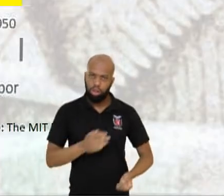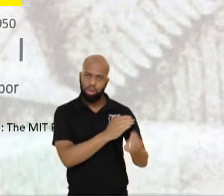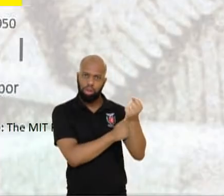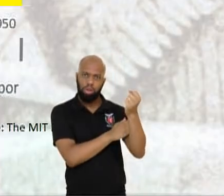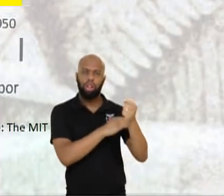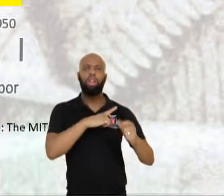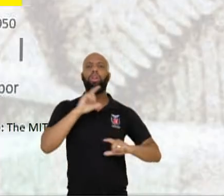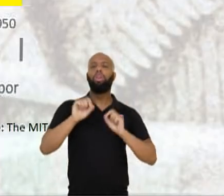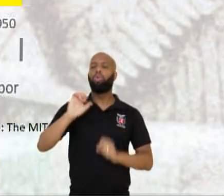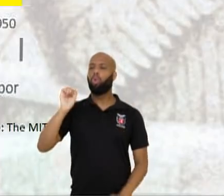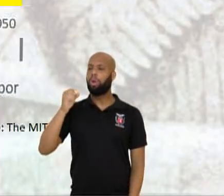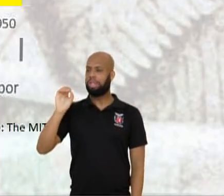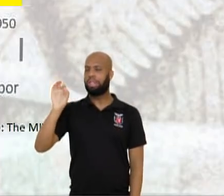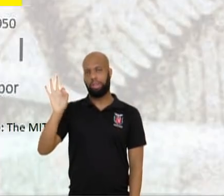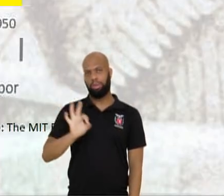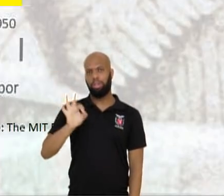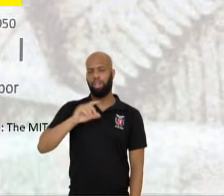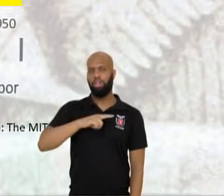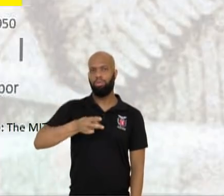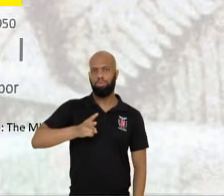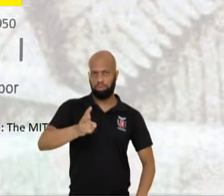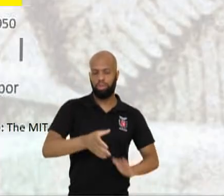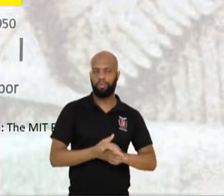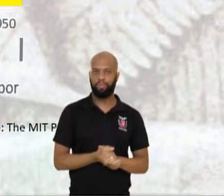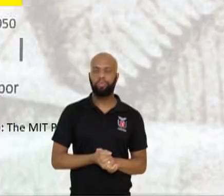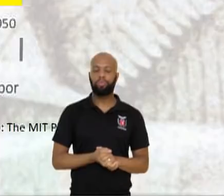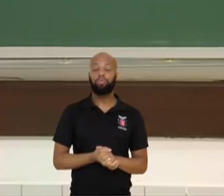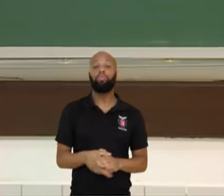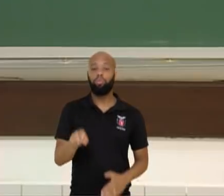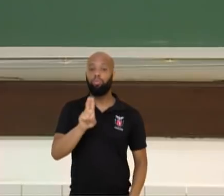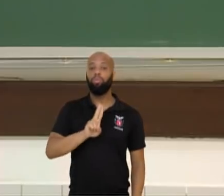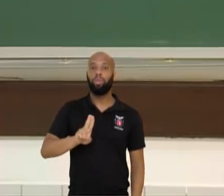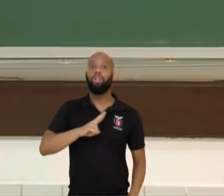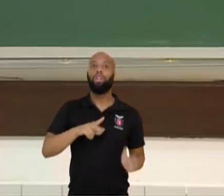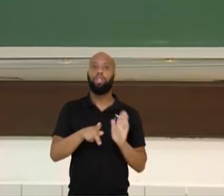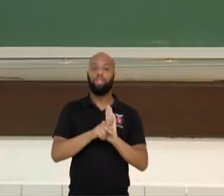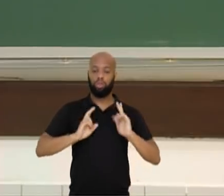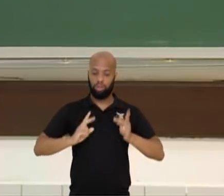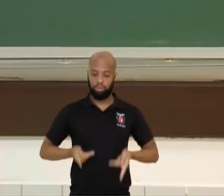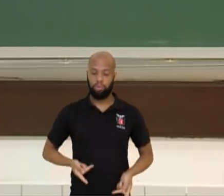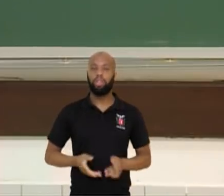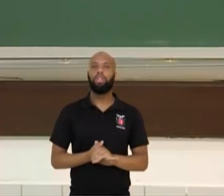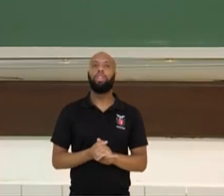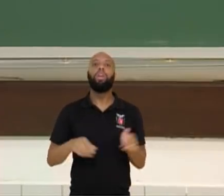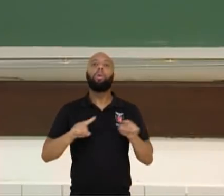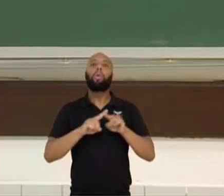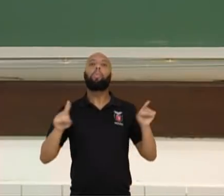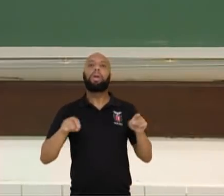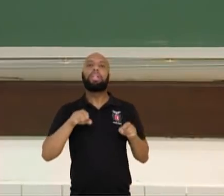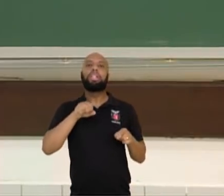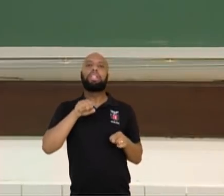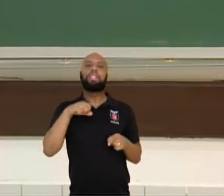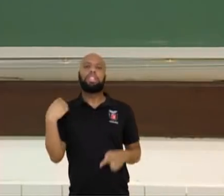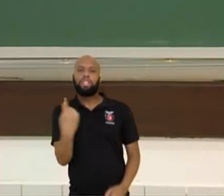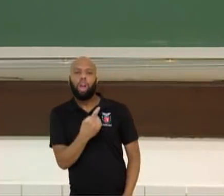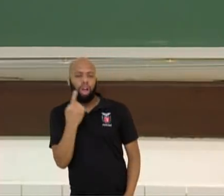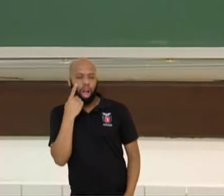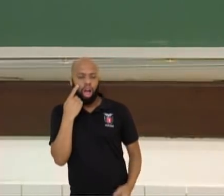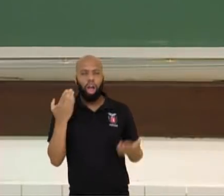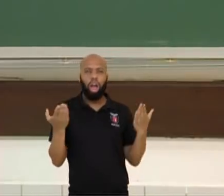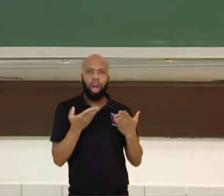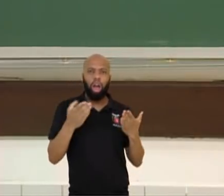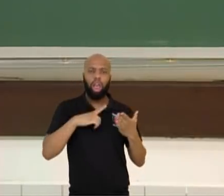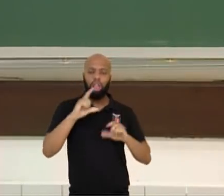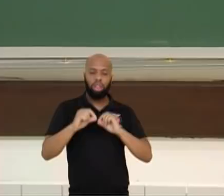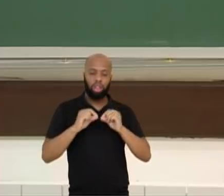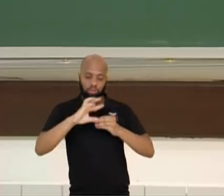de 80%, né, da energia utilizada vem da força humana. Mas aqui, se a gente for, acrescentou alguma coisa a mais, ó, que é o moinho